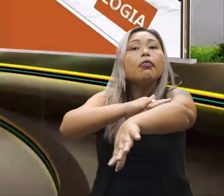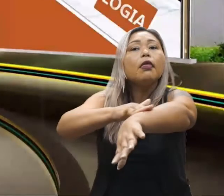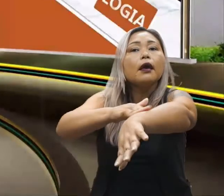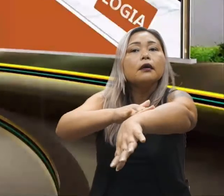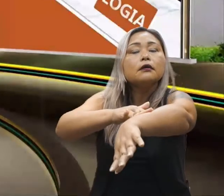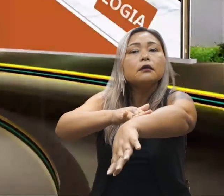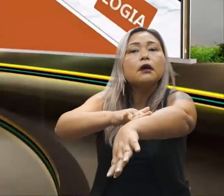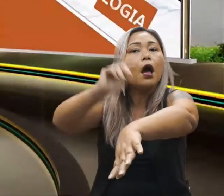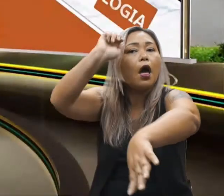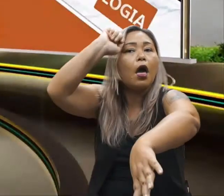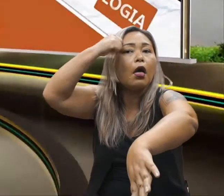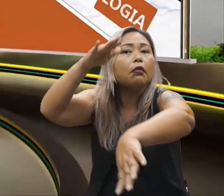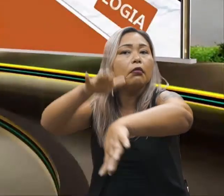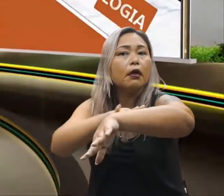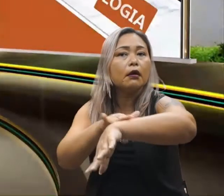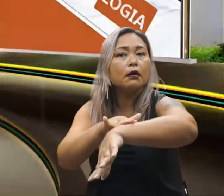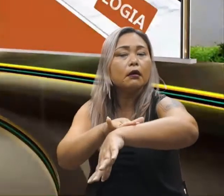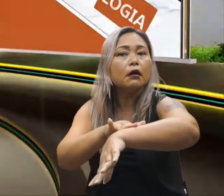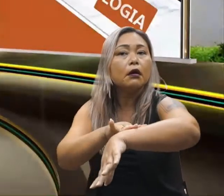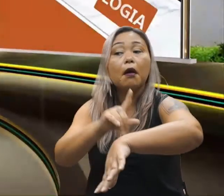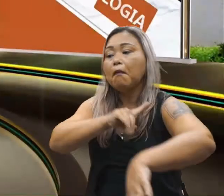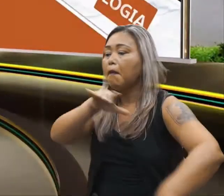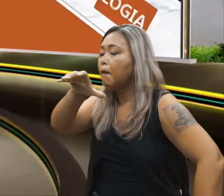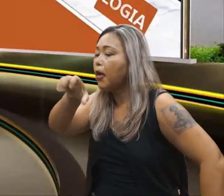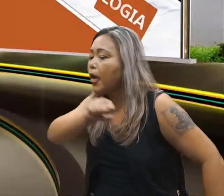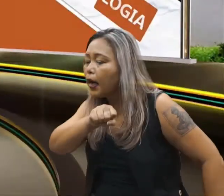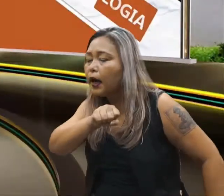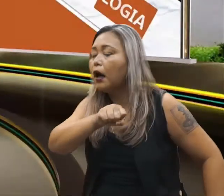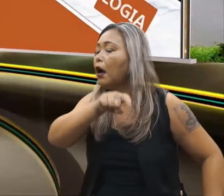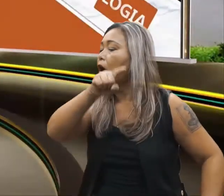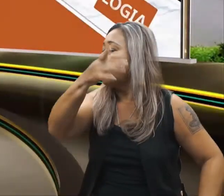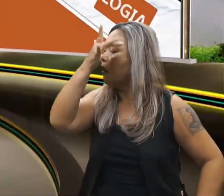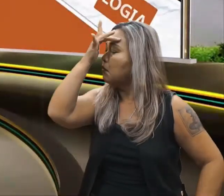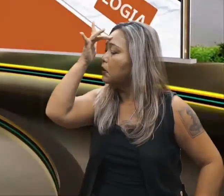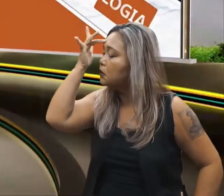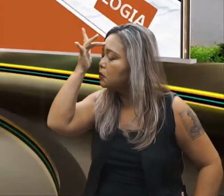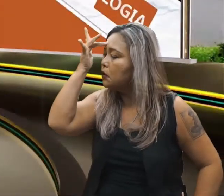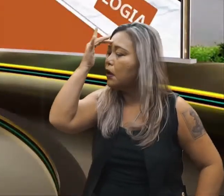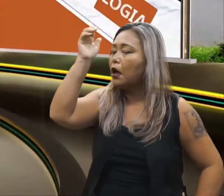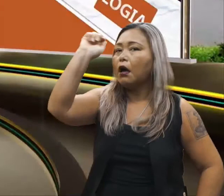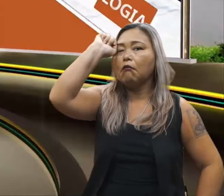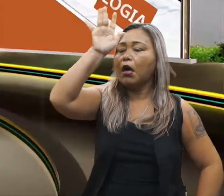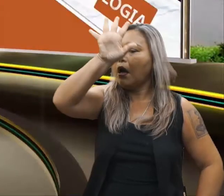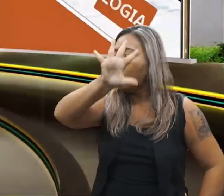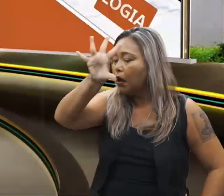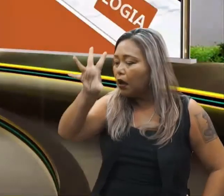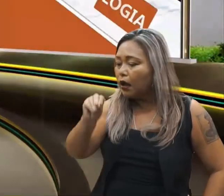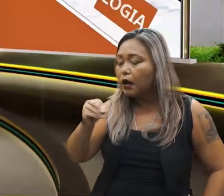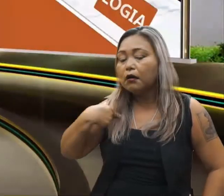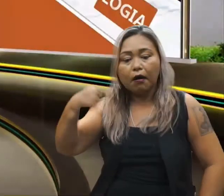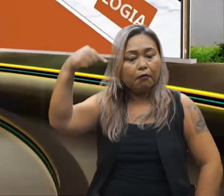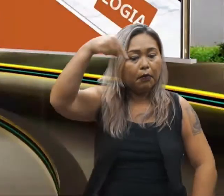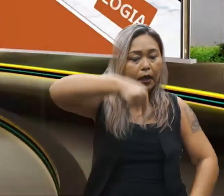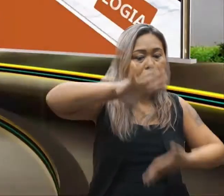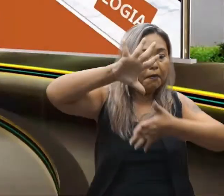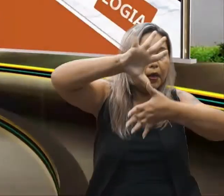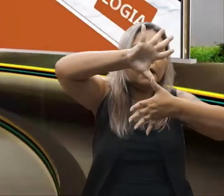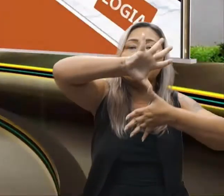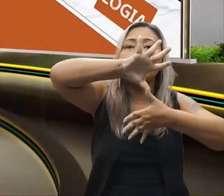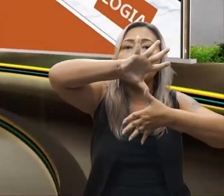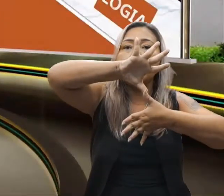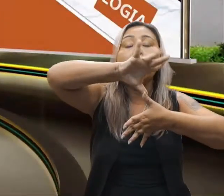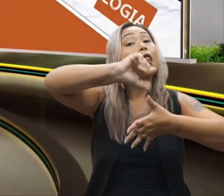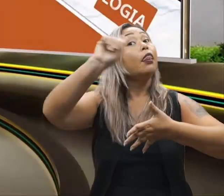A escravidão que pegavam pessoas lá do continente africano e trouxeram para as Américas. Mas não,